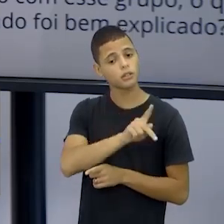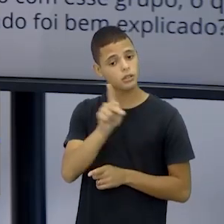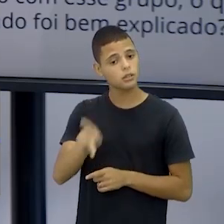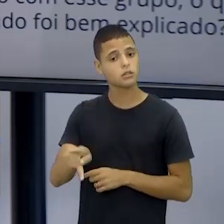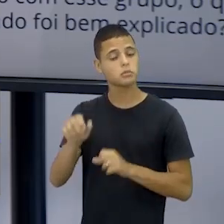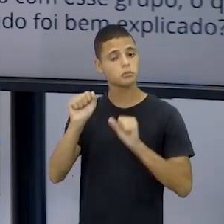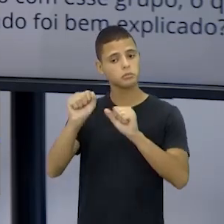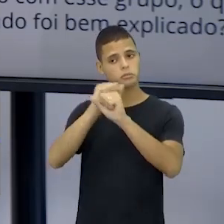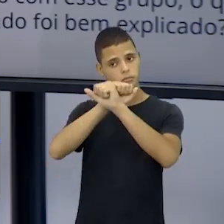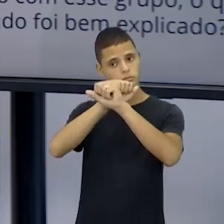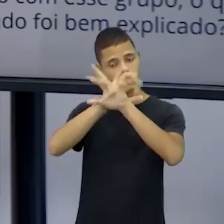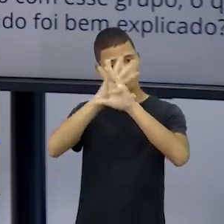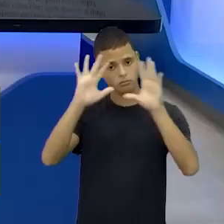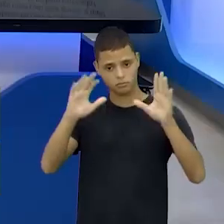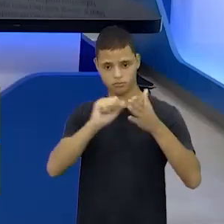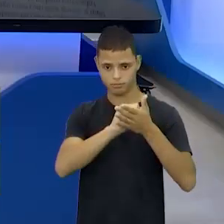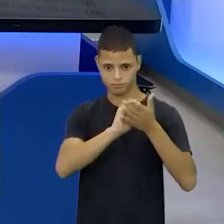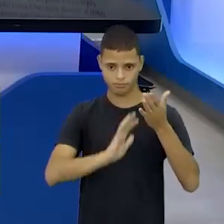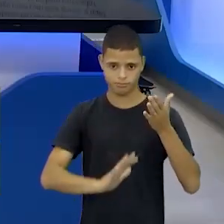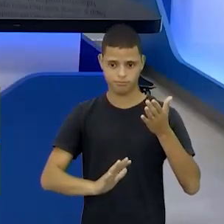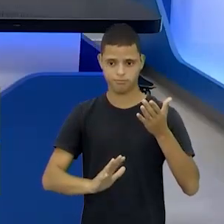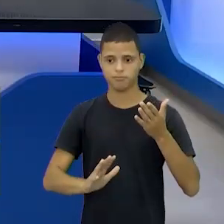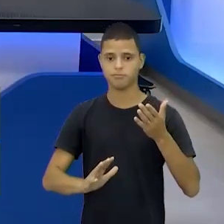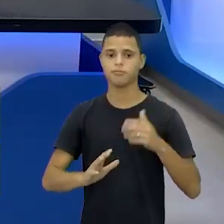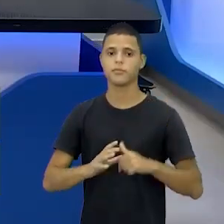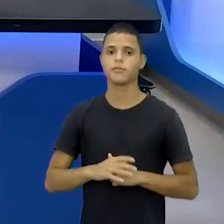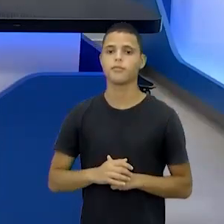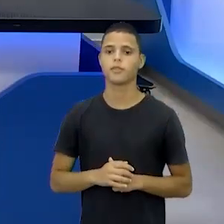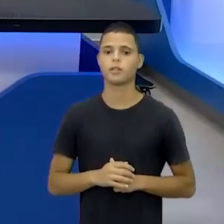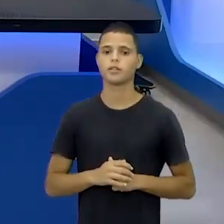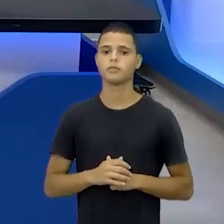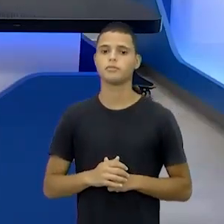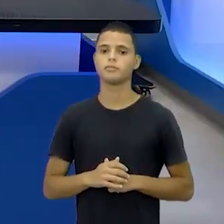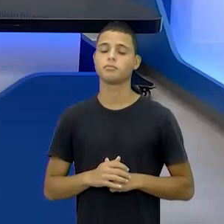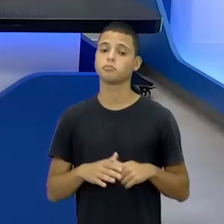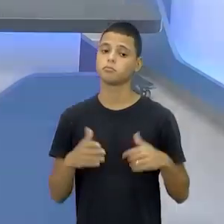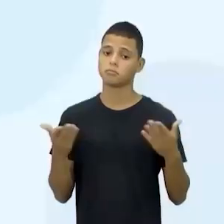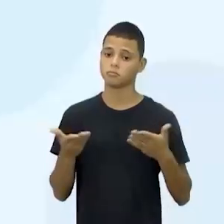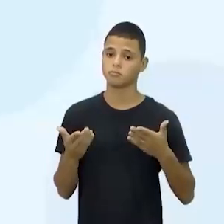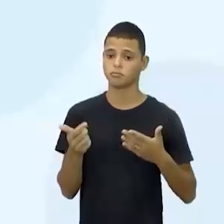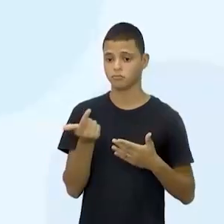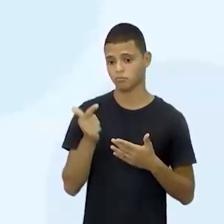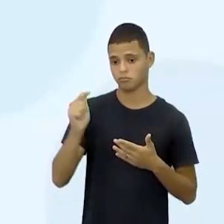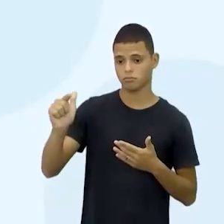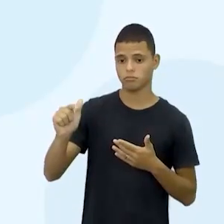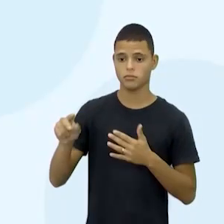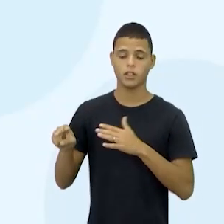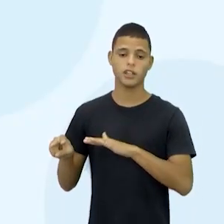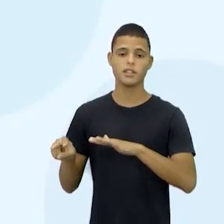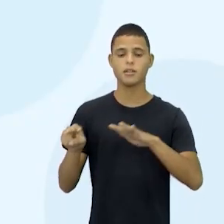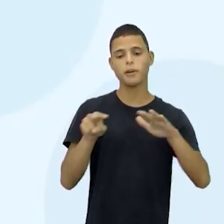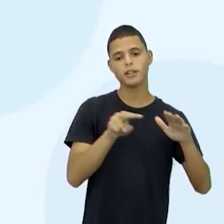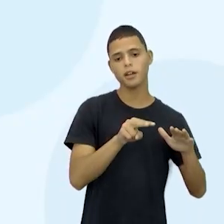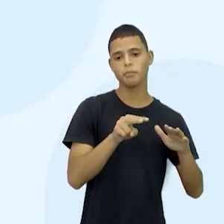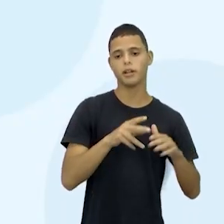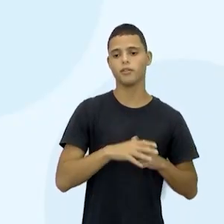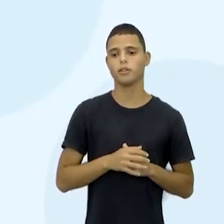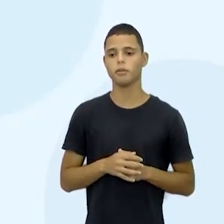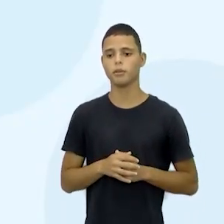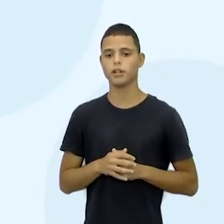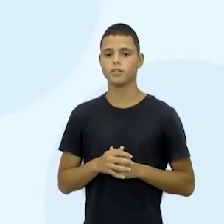isso nessa atividade. Tá bom. Vamos continuar? Vamos continuar. Então, agora a gente vai para a próxima semana. Semana 3, Semana 3, vamos